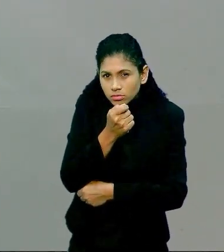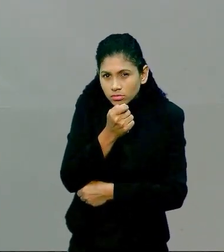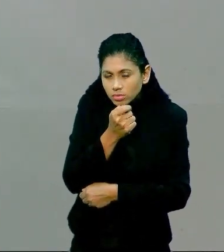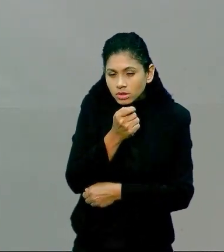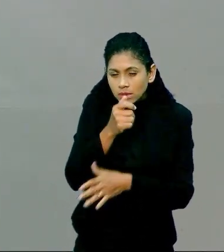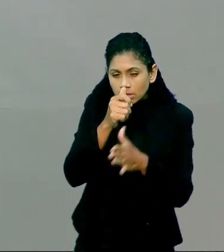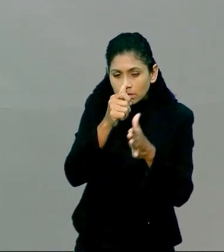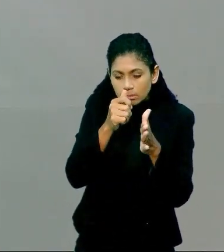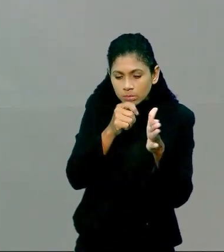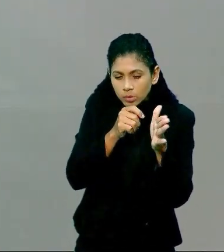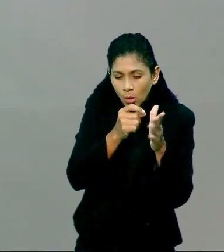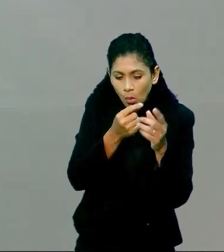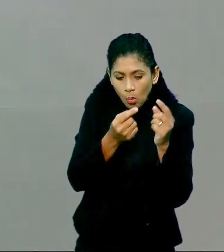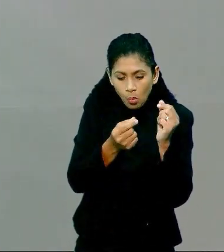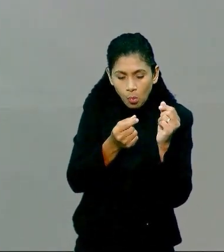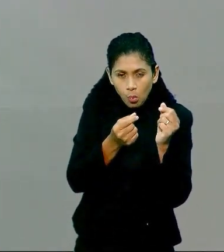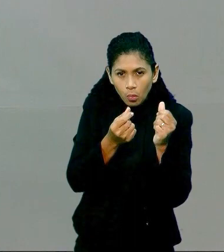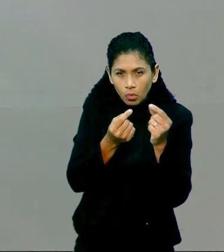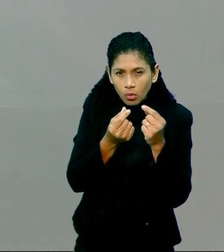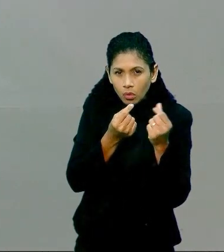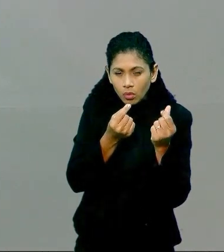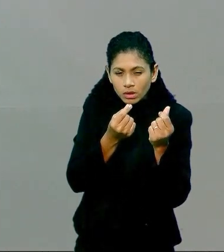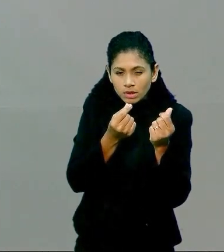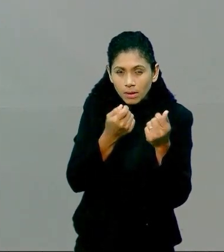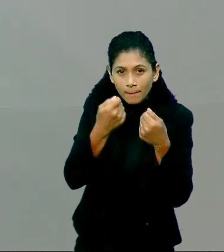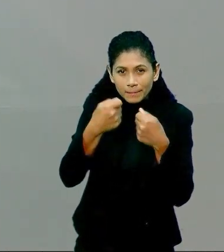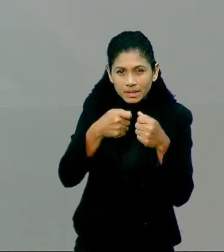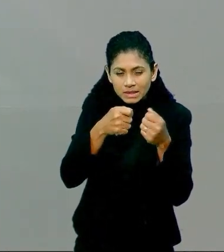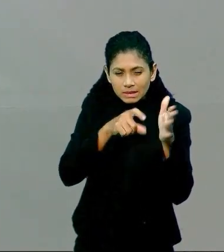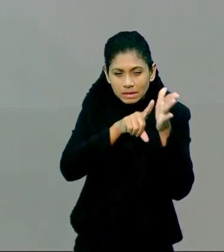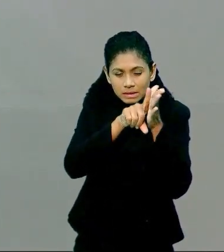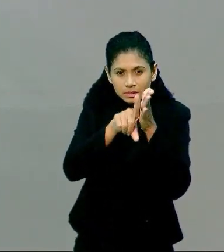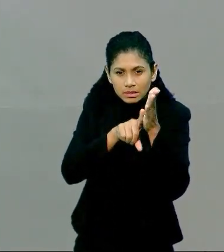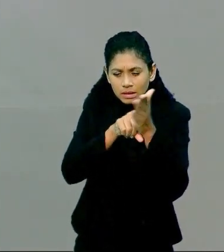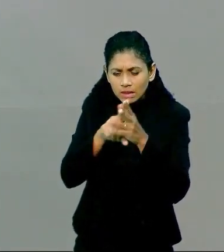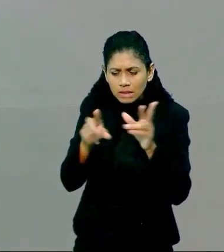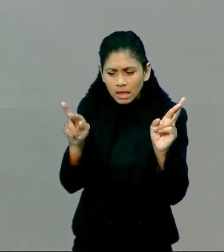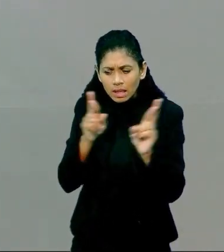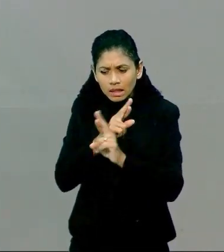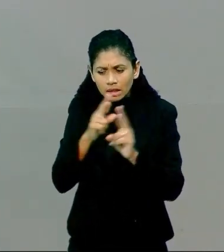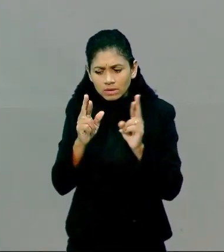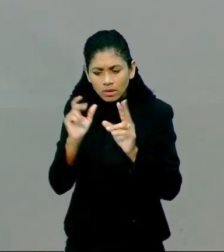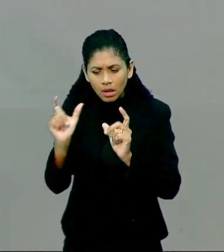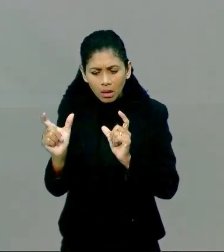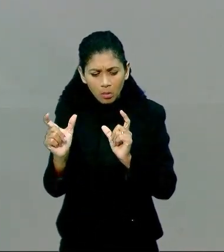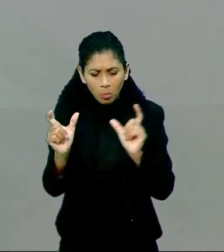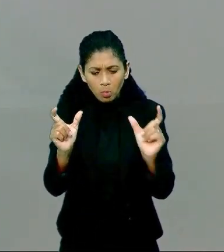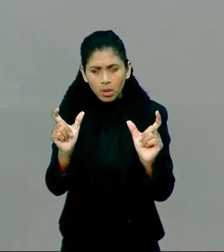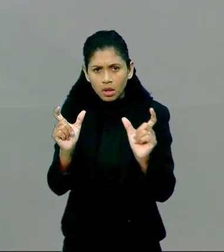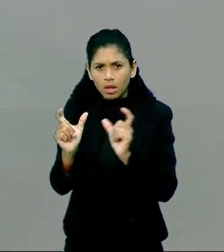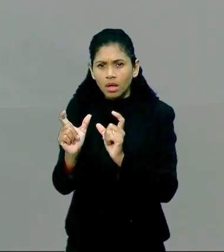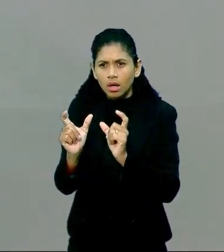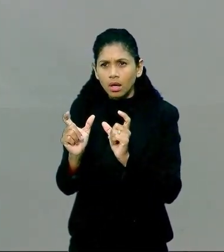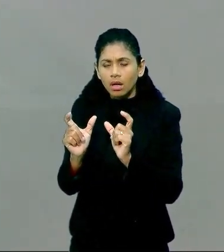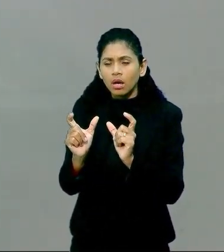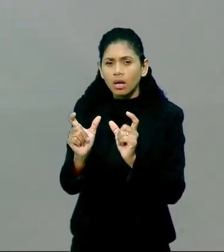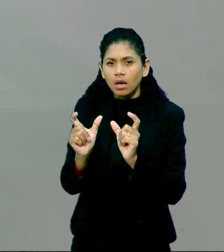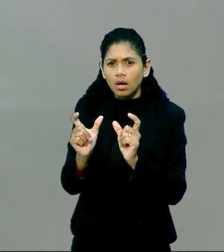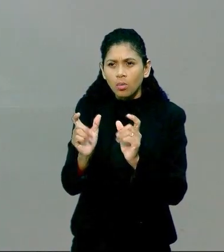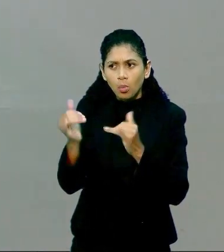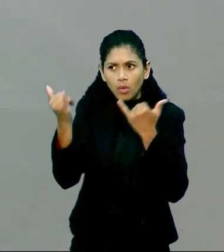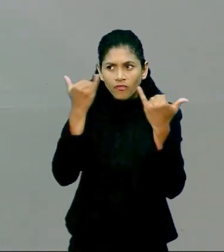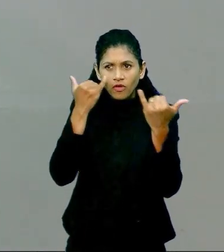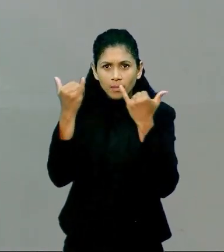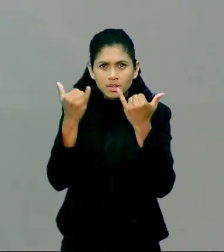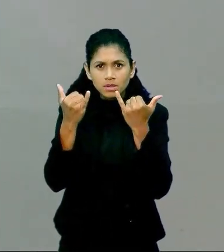de maneira muito lógica, né? Você vai ter que fazer relação entre uma pista e outra, porque não é assim que se chega a uma determinada conclusão de um